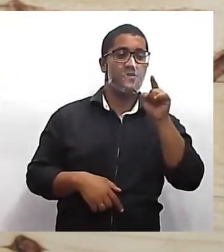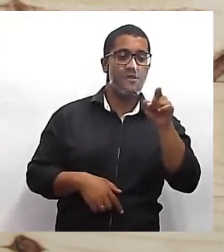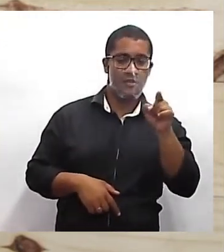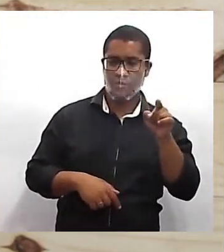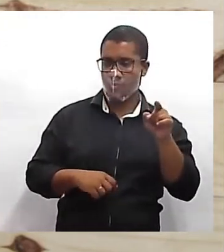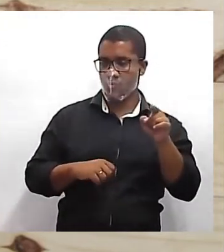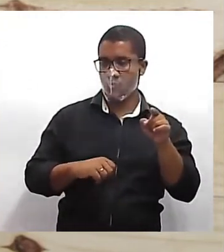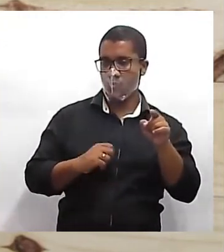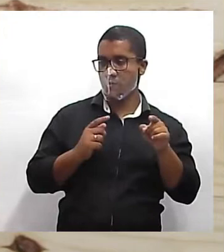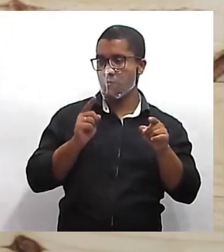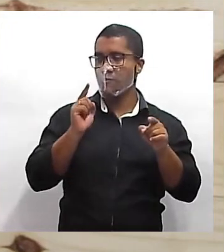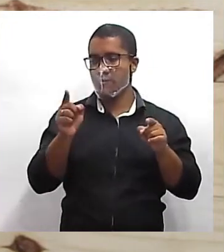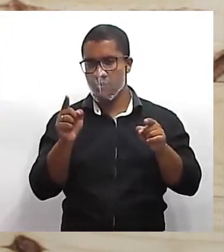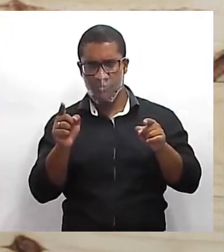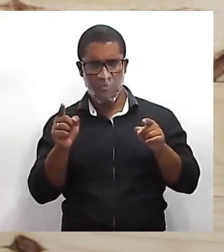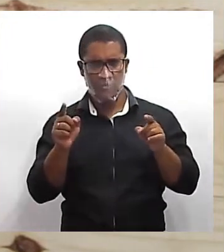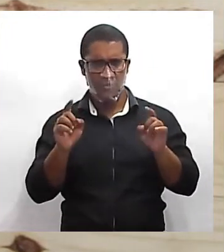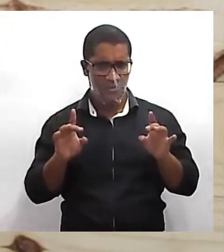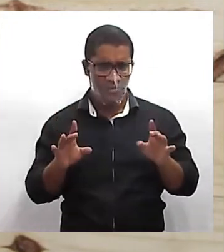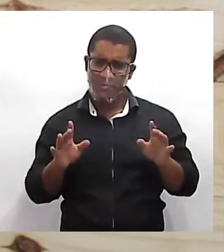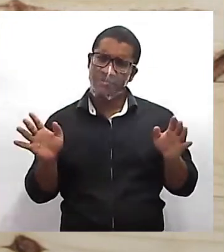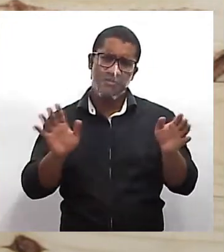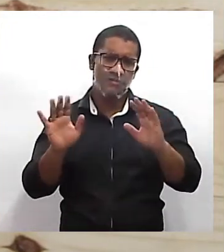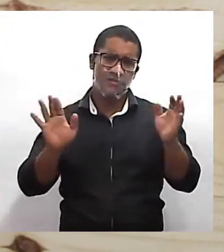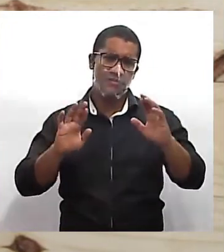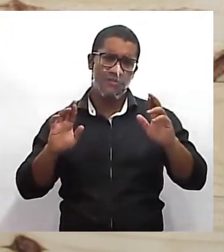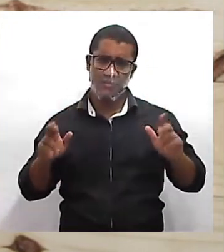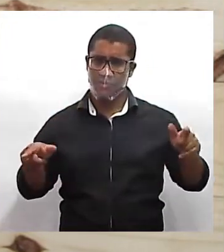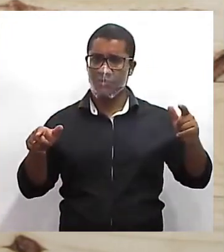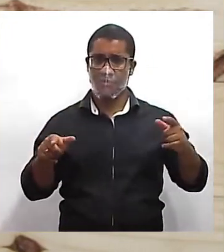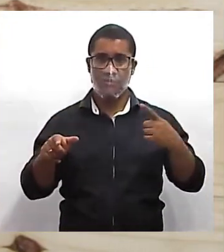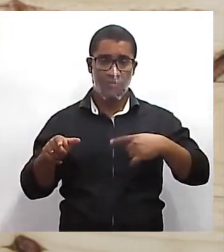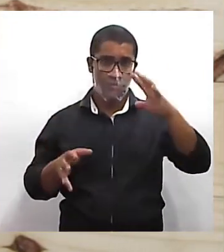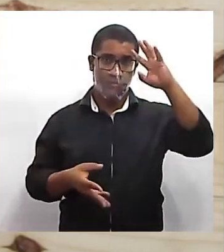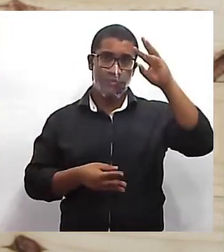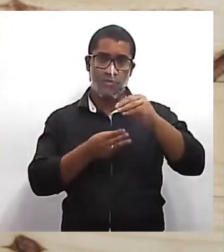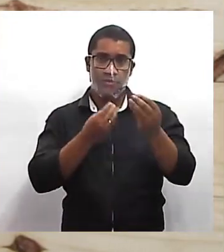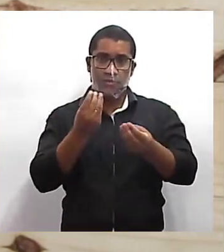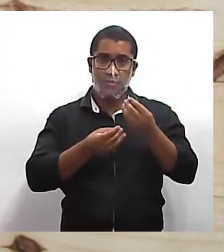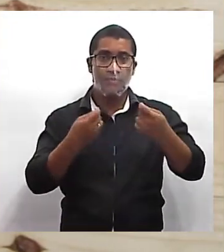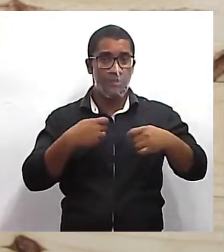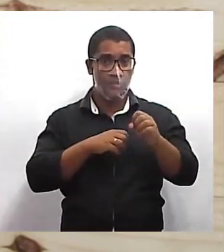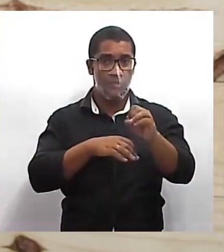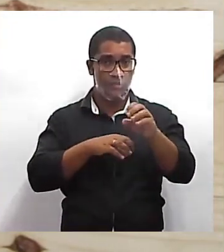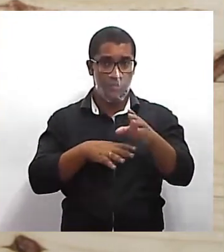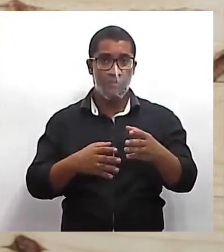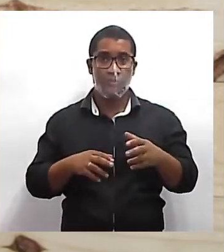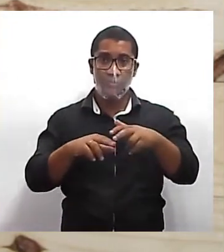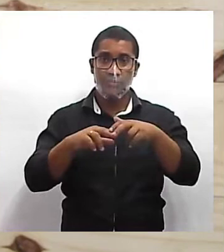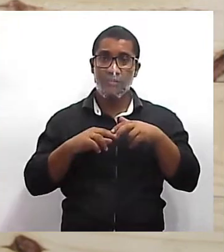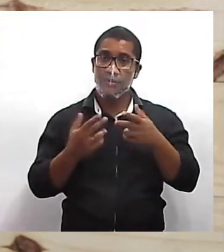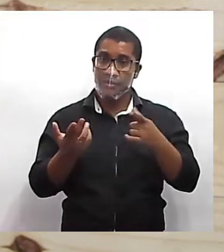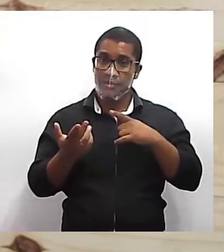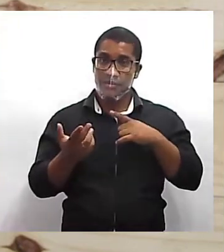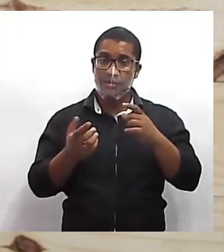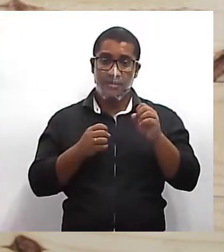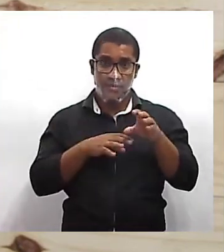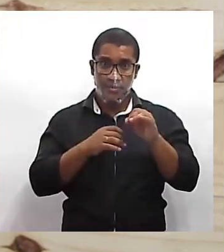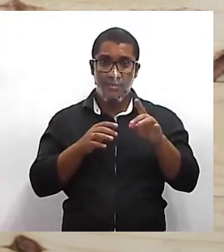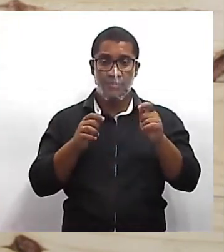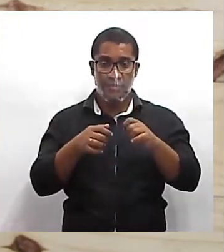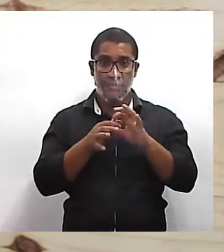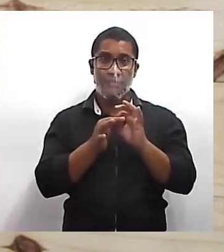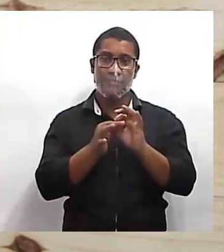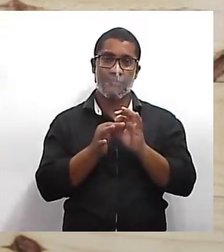C. Isso só podemos conseguir compreender através da educação, pois a educação ela é